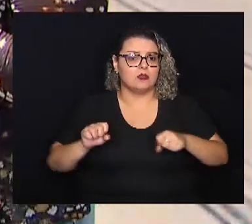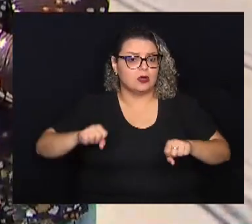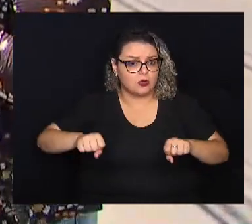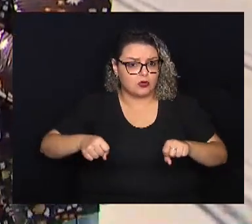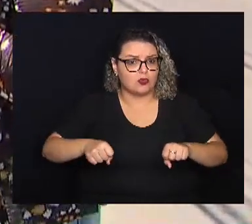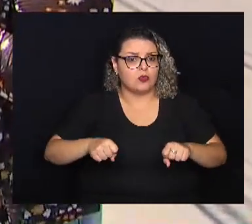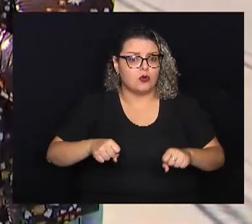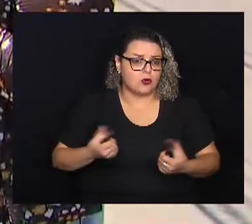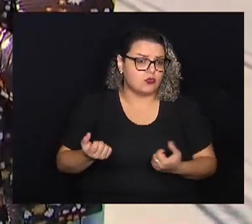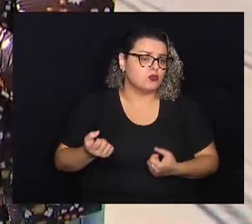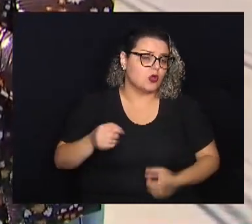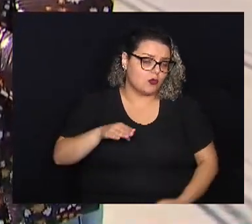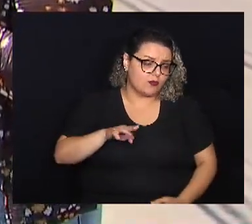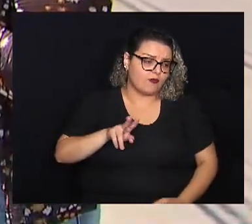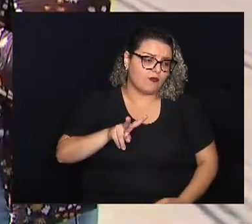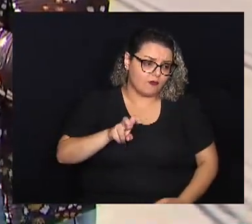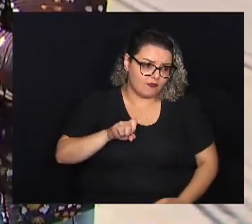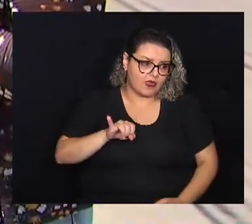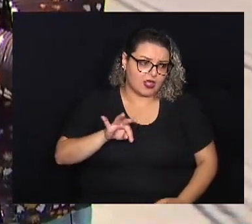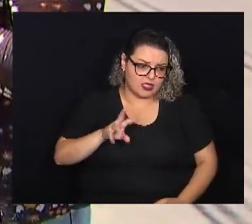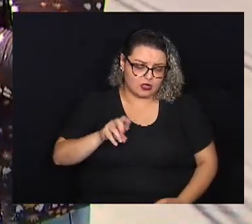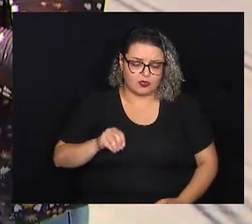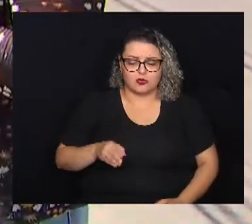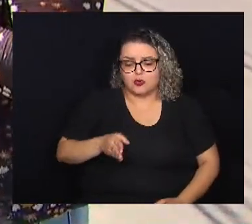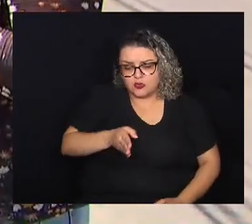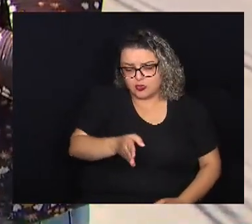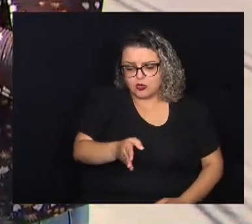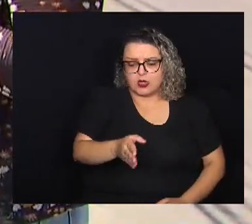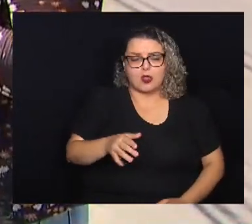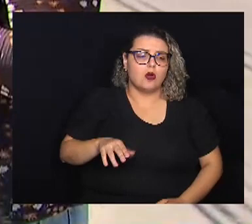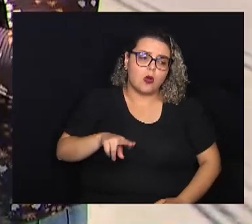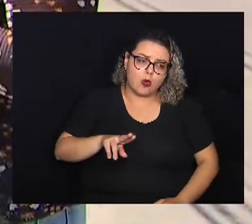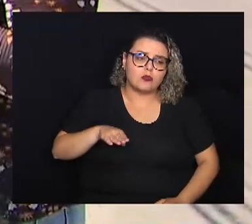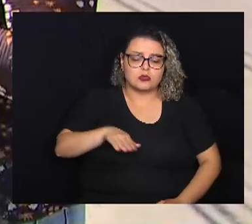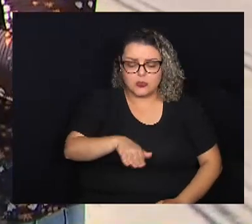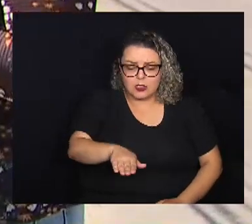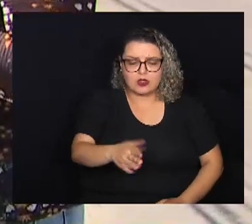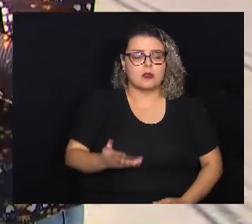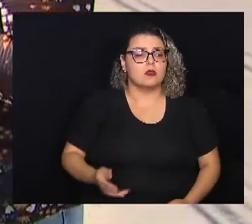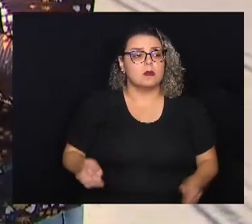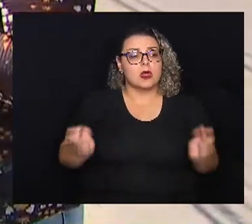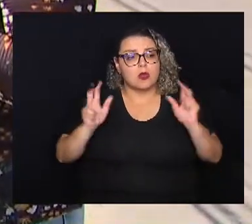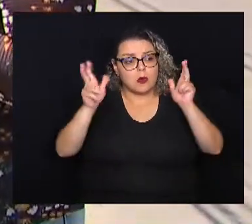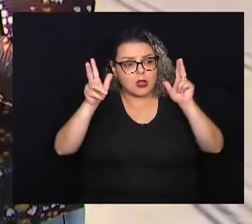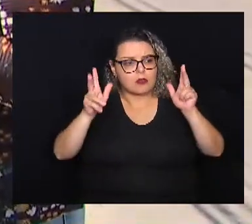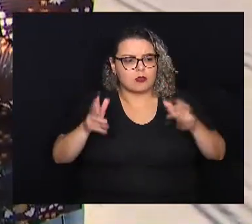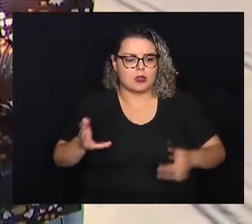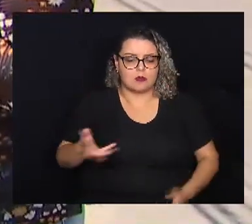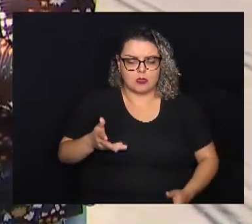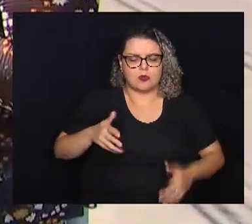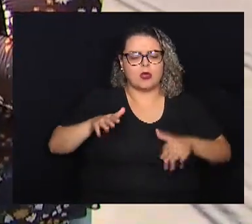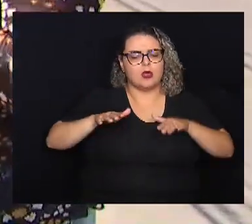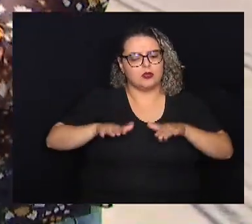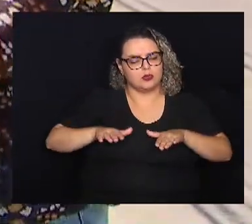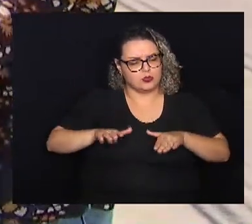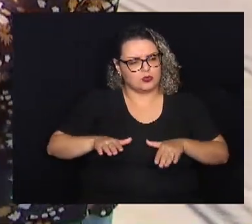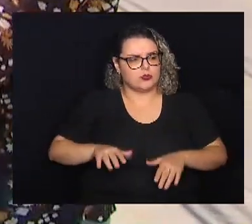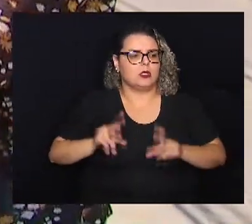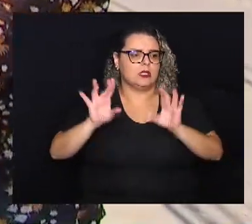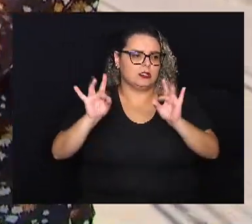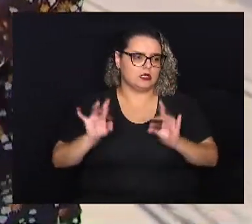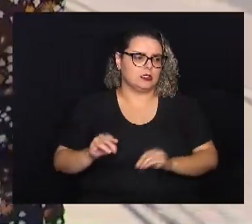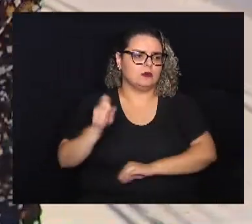veículo, né? A importância de dar atenção realmente para essa redução que é especificada pelos radares.